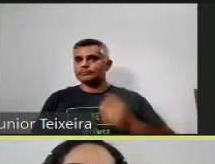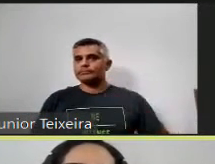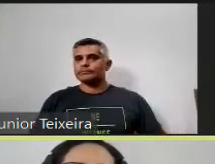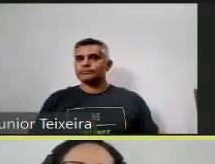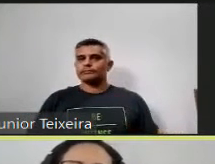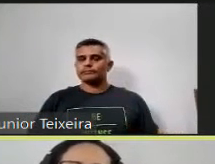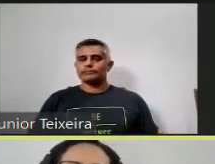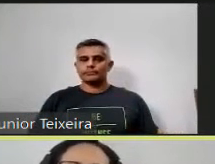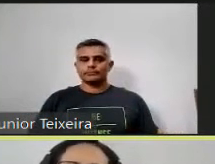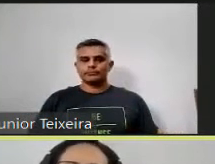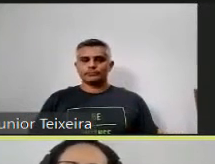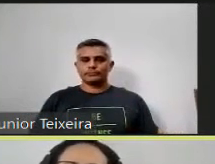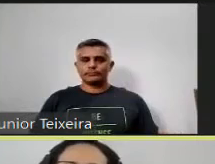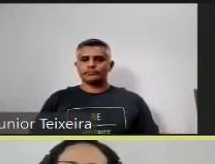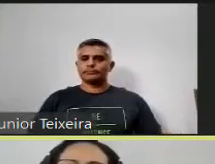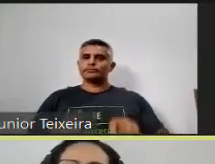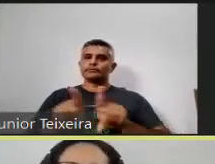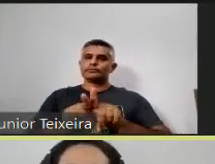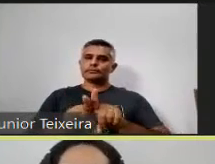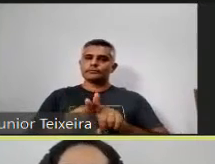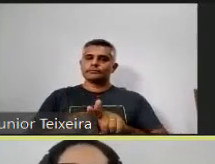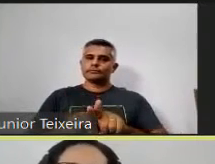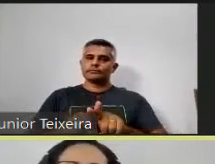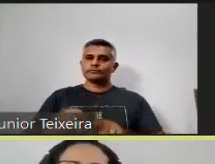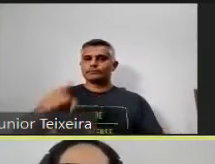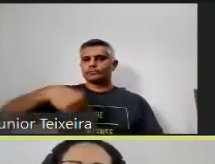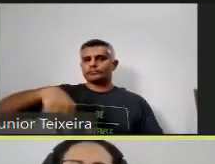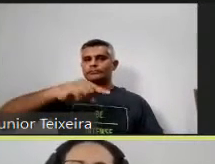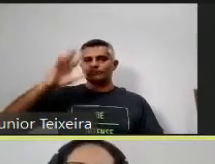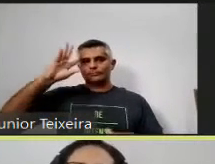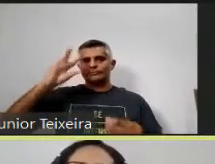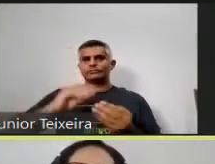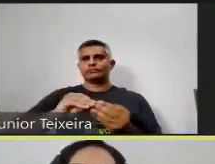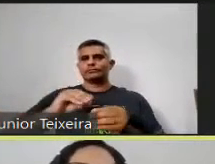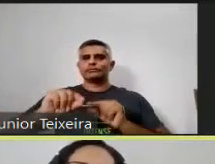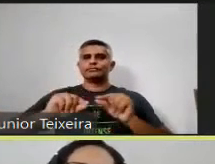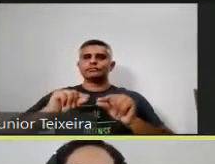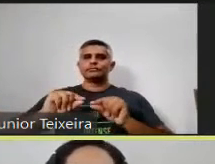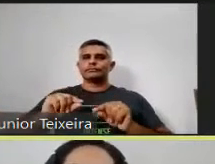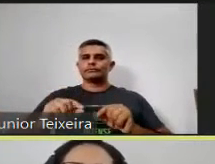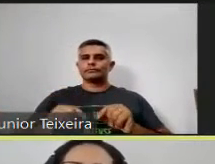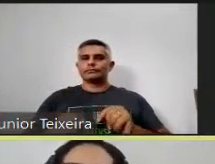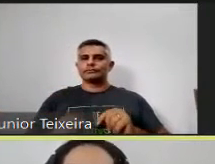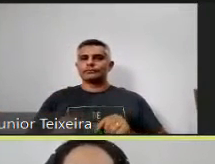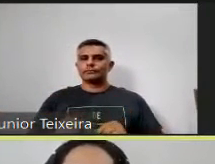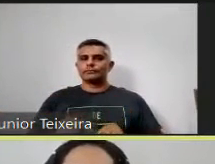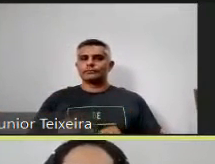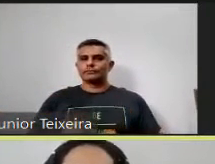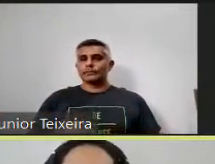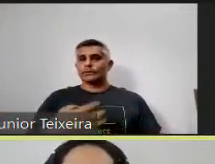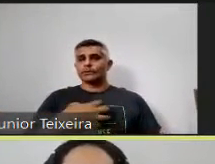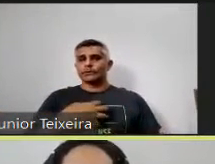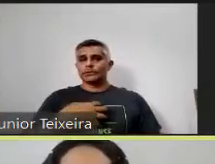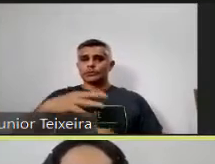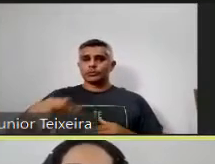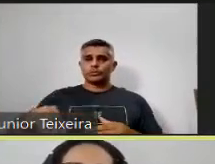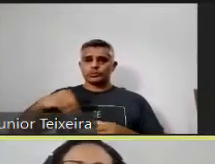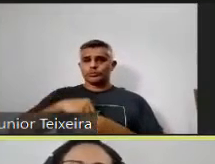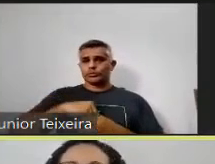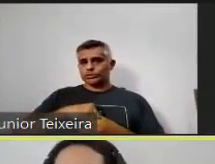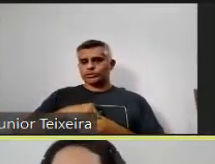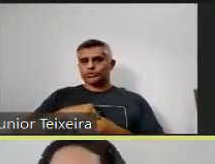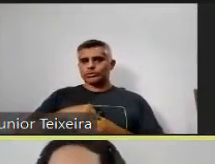então a gente conclui que a construção desses sentidos subjetivos desses